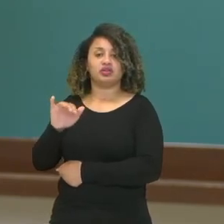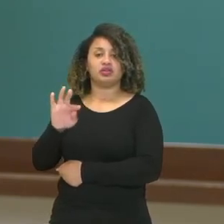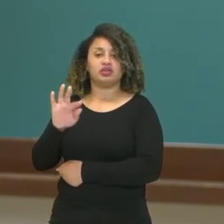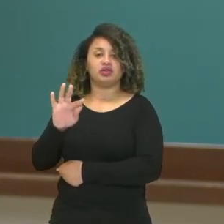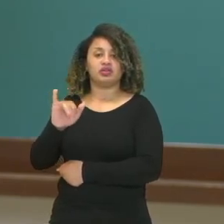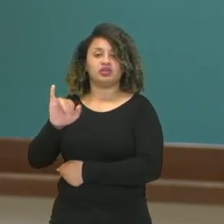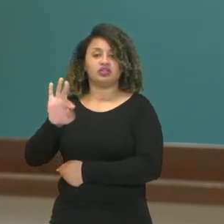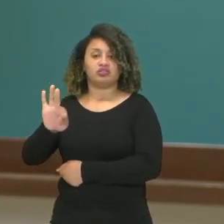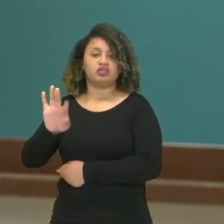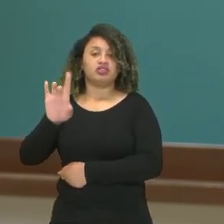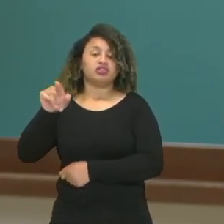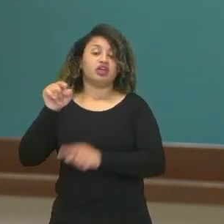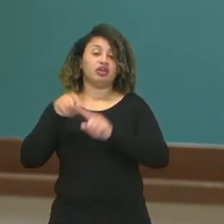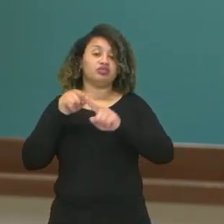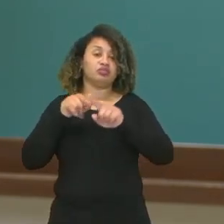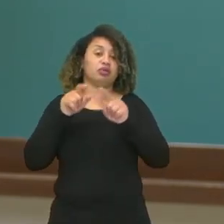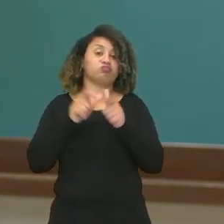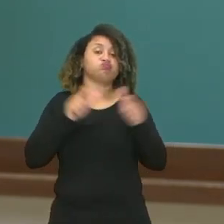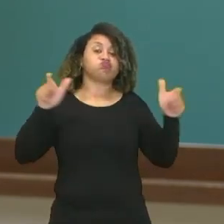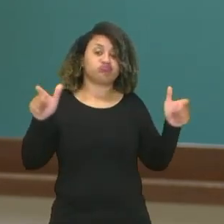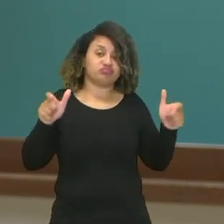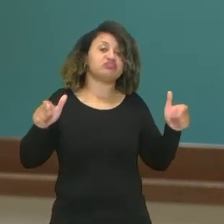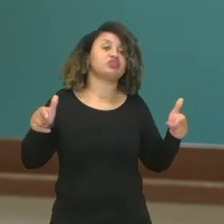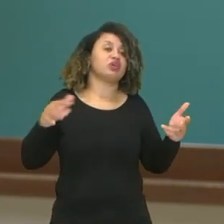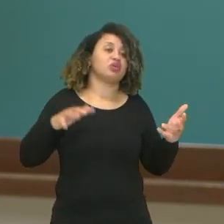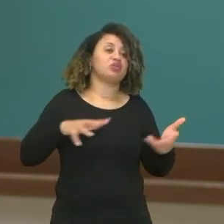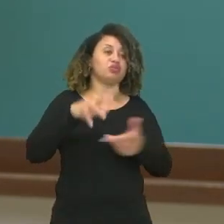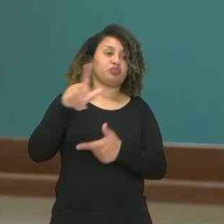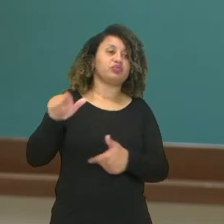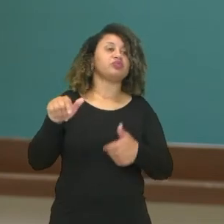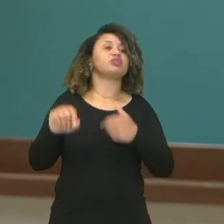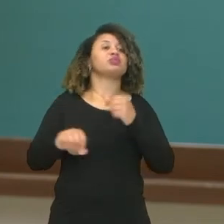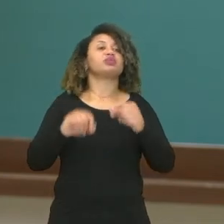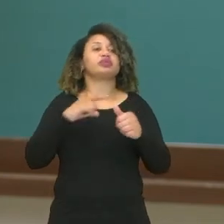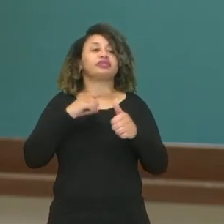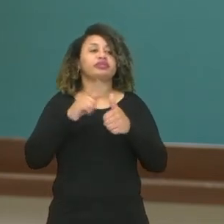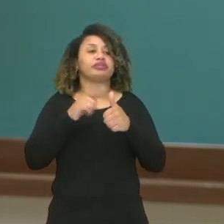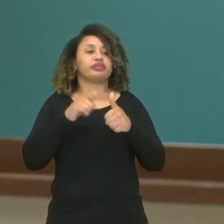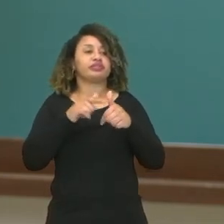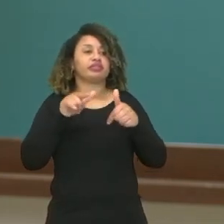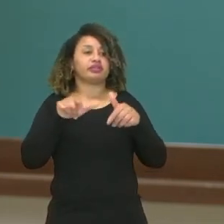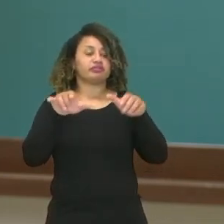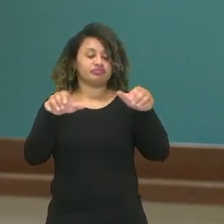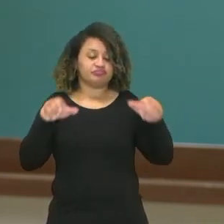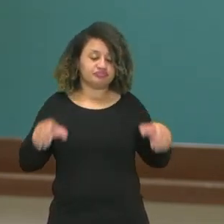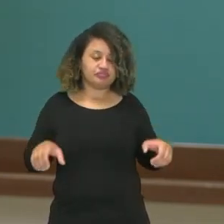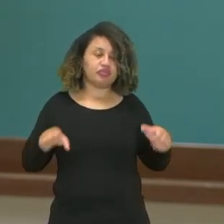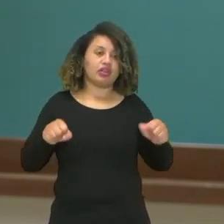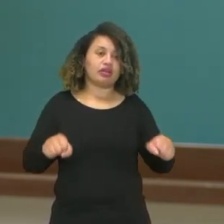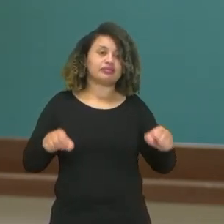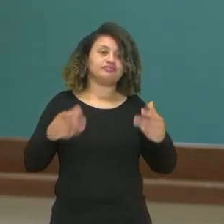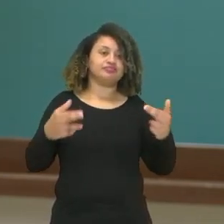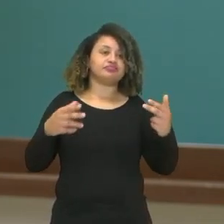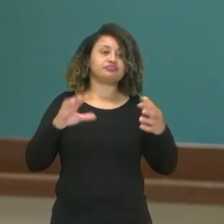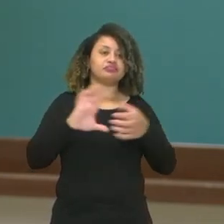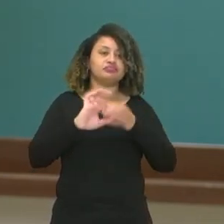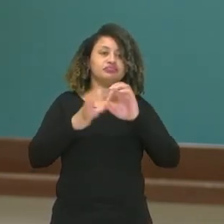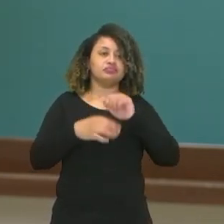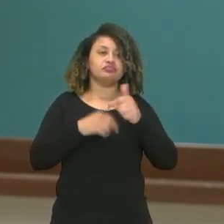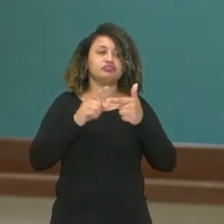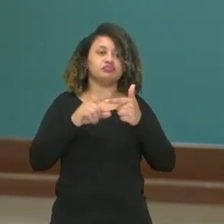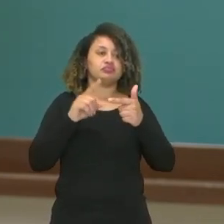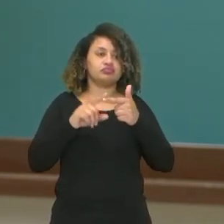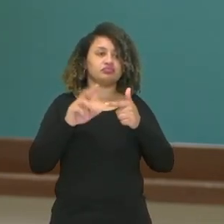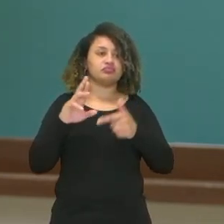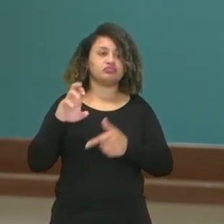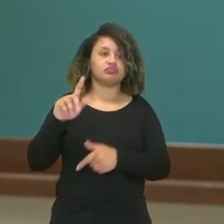fez um boom já, né? Na questão mundial. Que tem as barras e anilhas olímpicas. Os